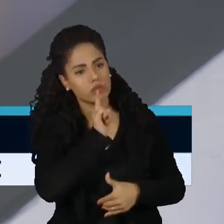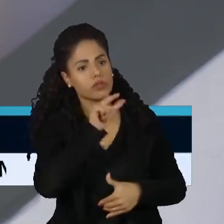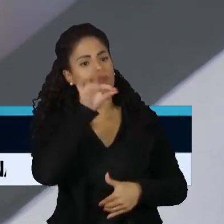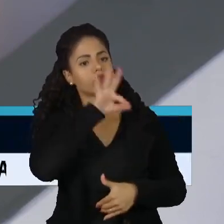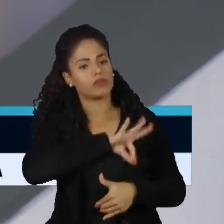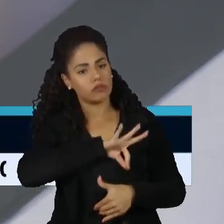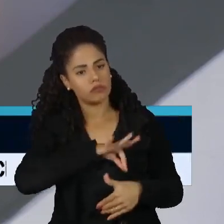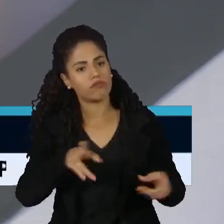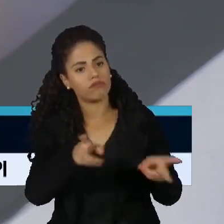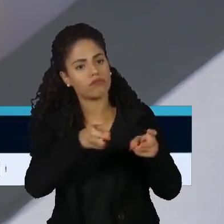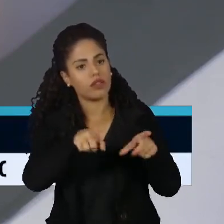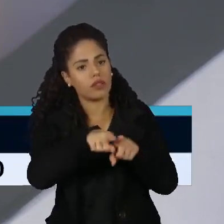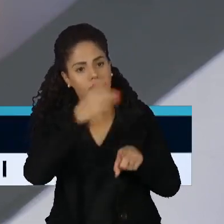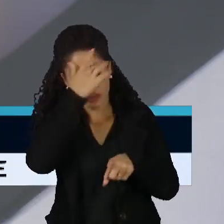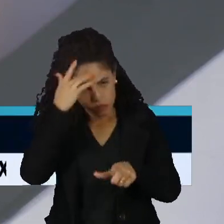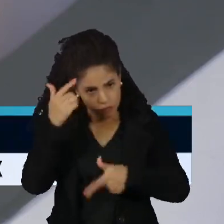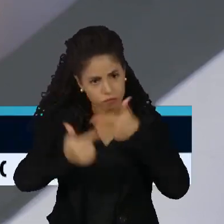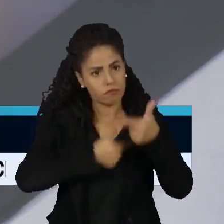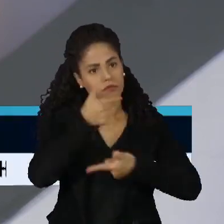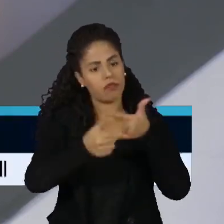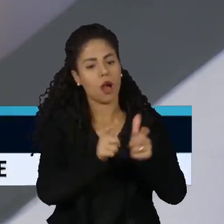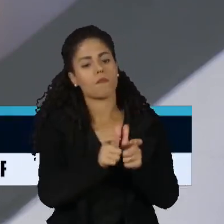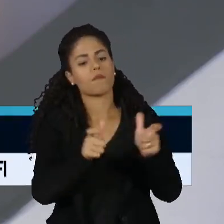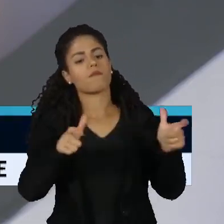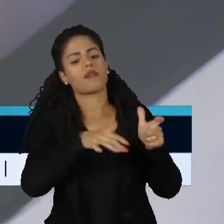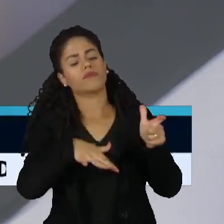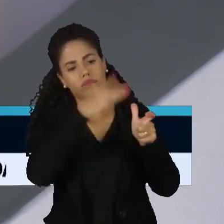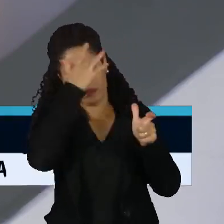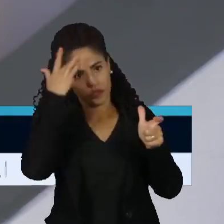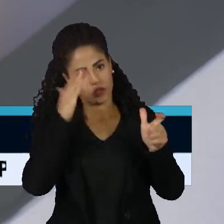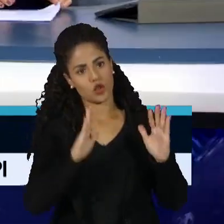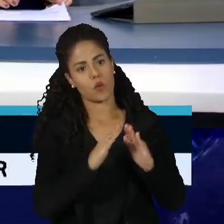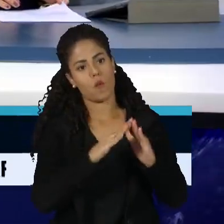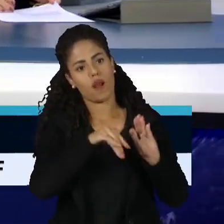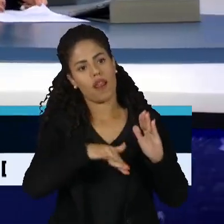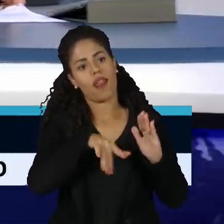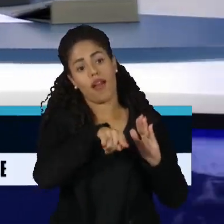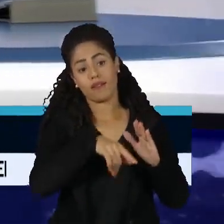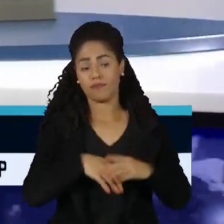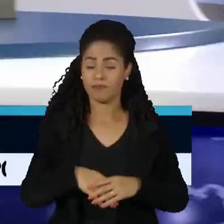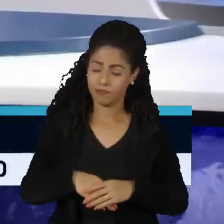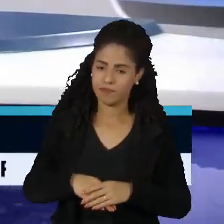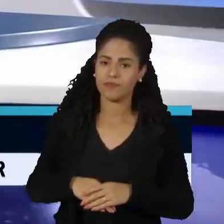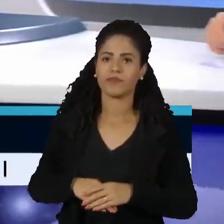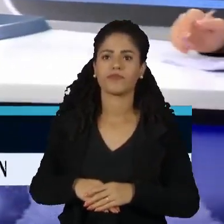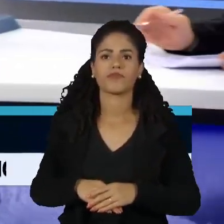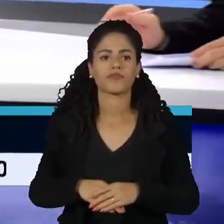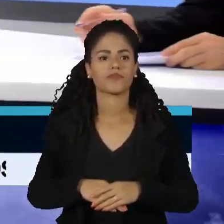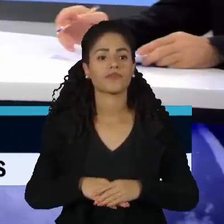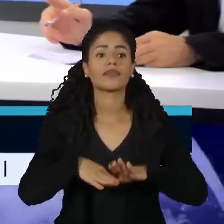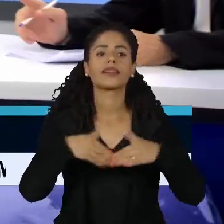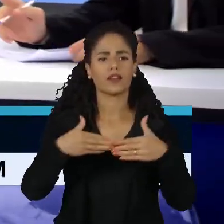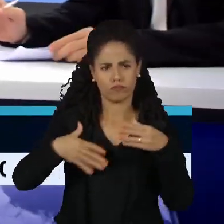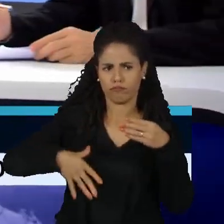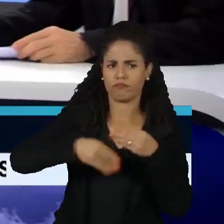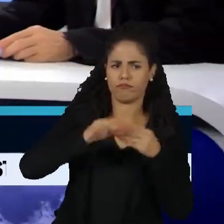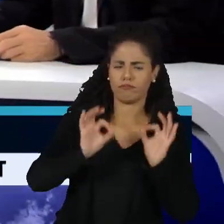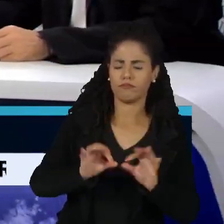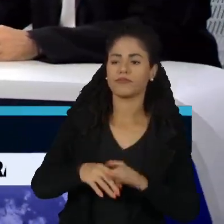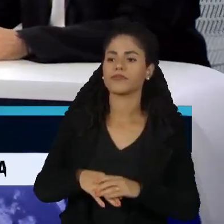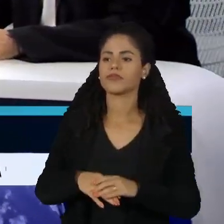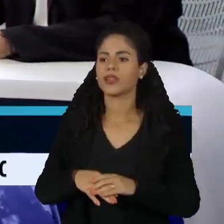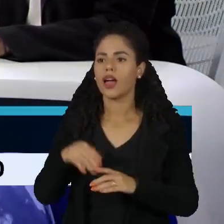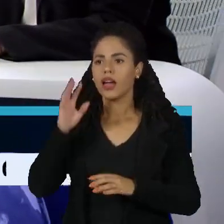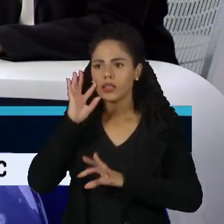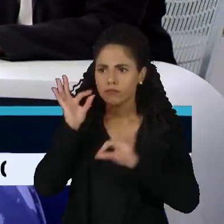emprego para a enorme quantidade de pessoas que vivem naquela região. Sim. É nessa linha. Eu faço o